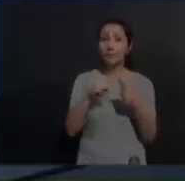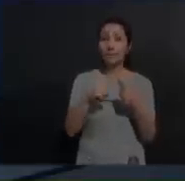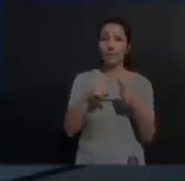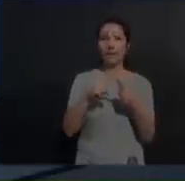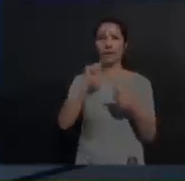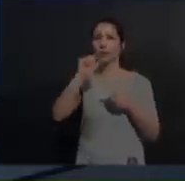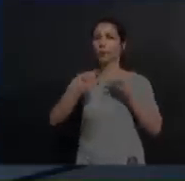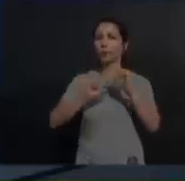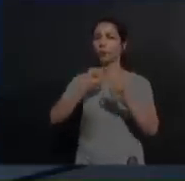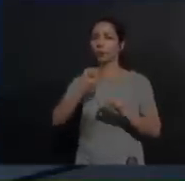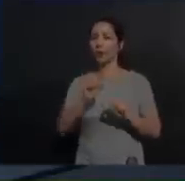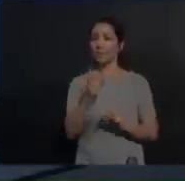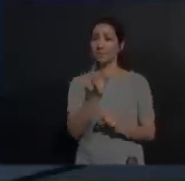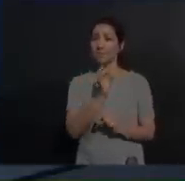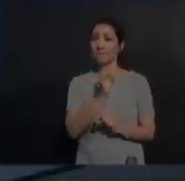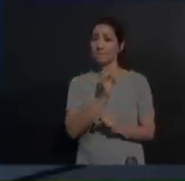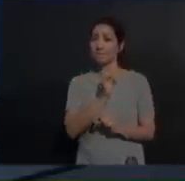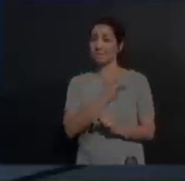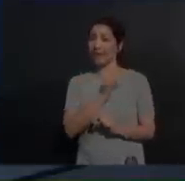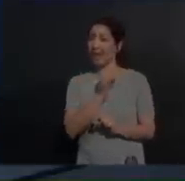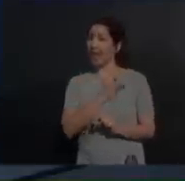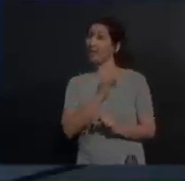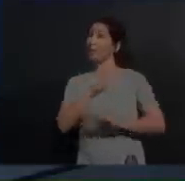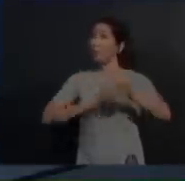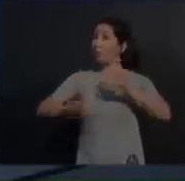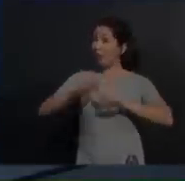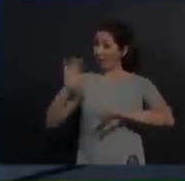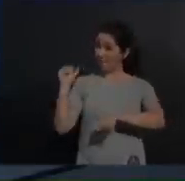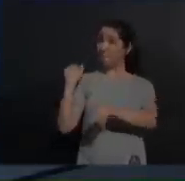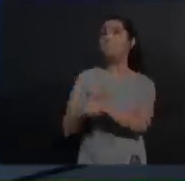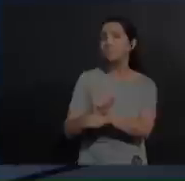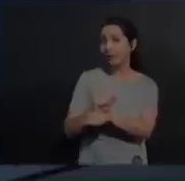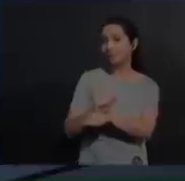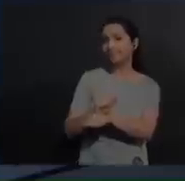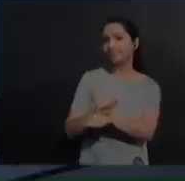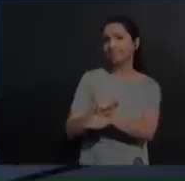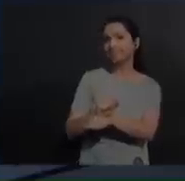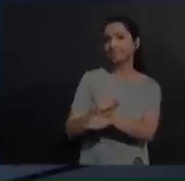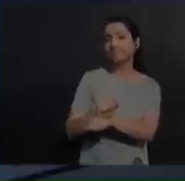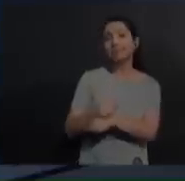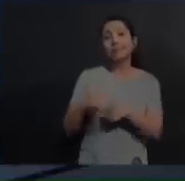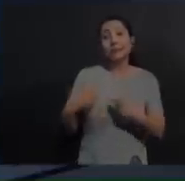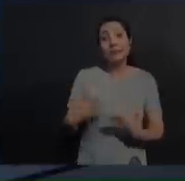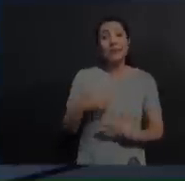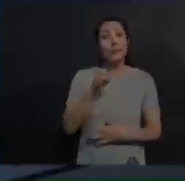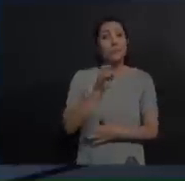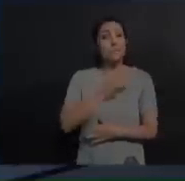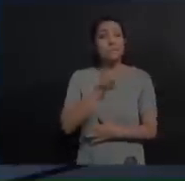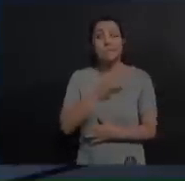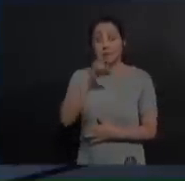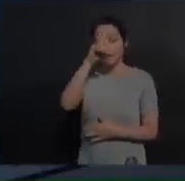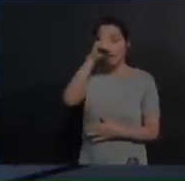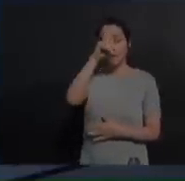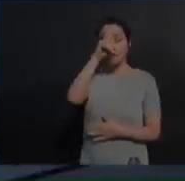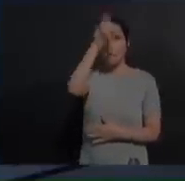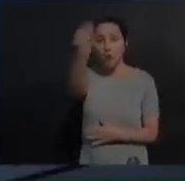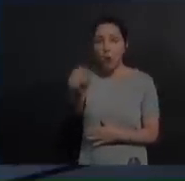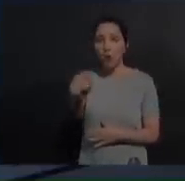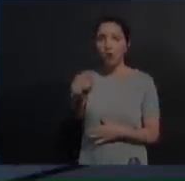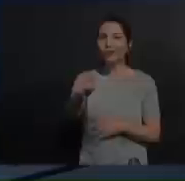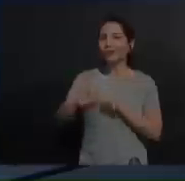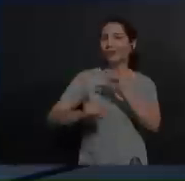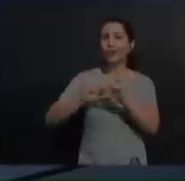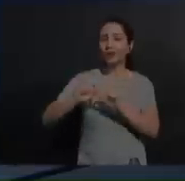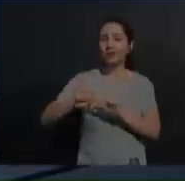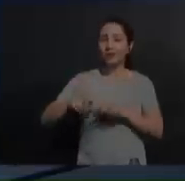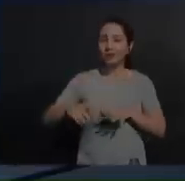a primeira delas é, o medo nos paralisa. Quando o medo é muito forte nas nossas vidas, nós